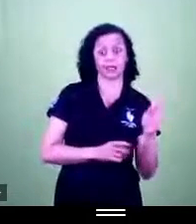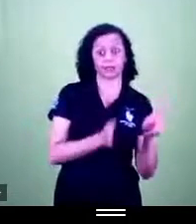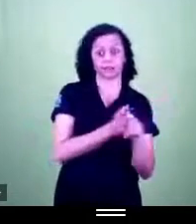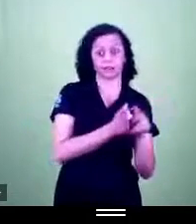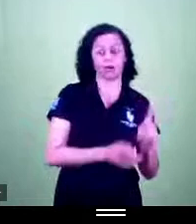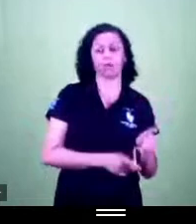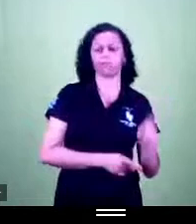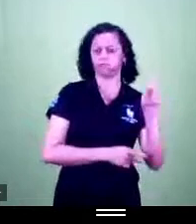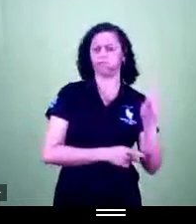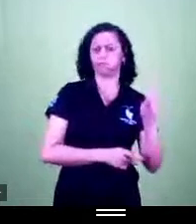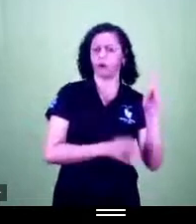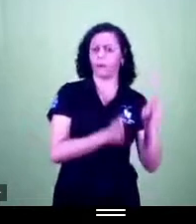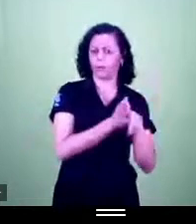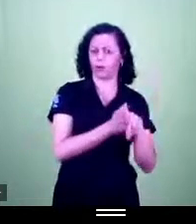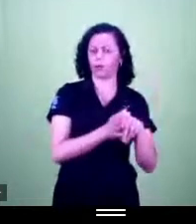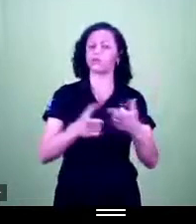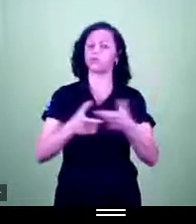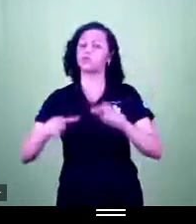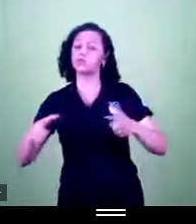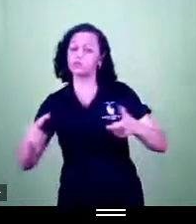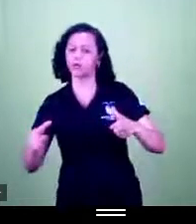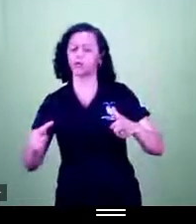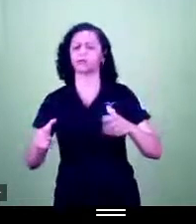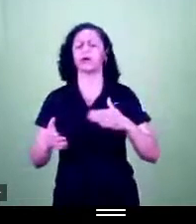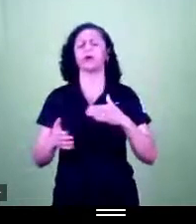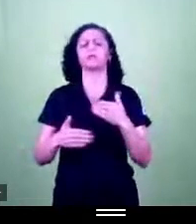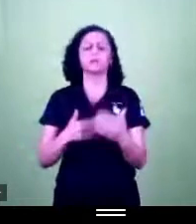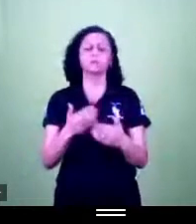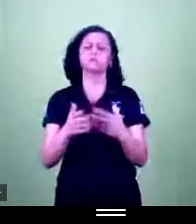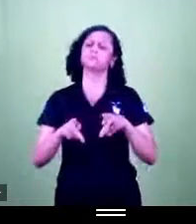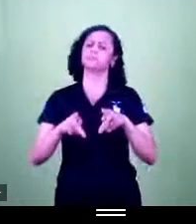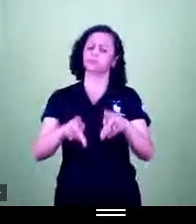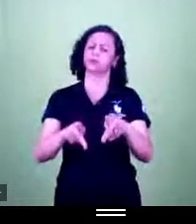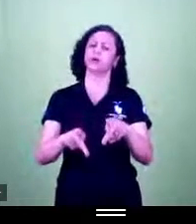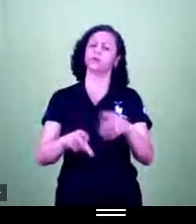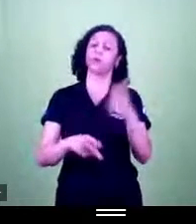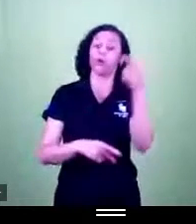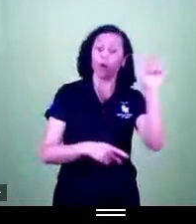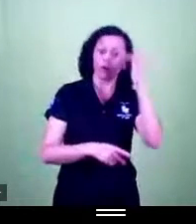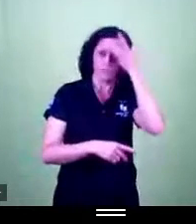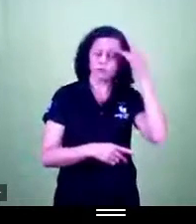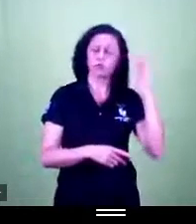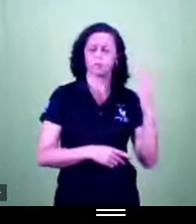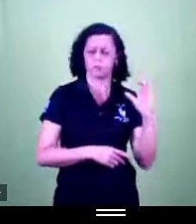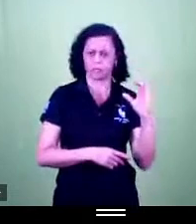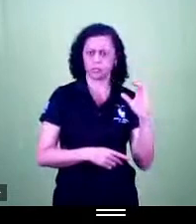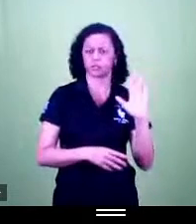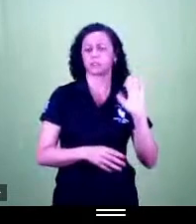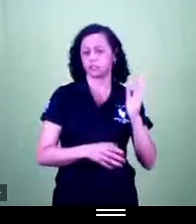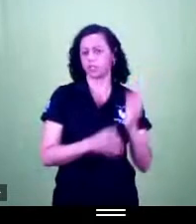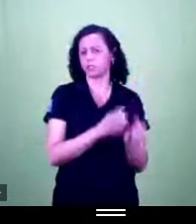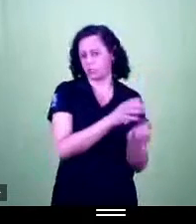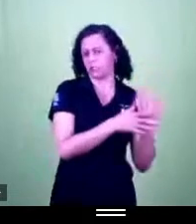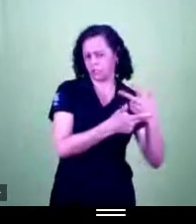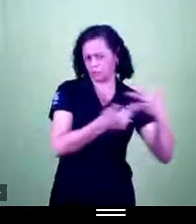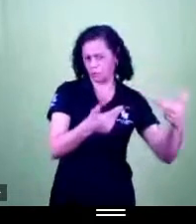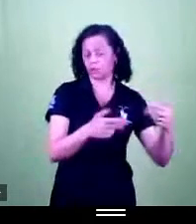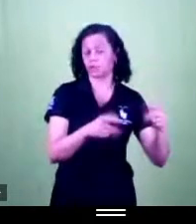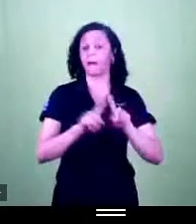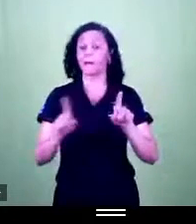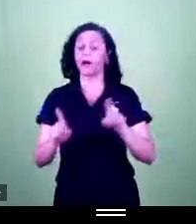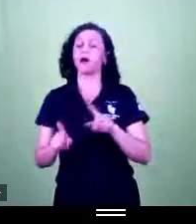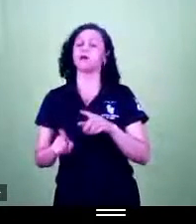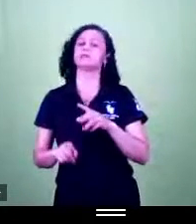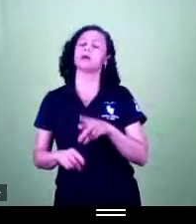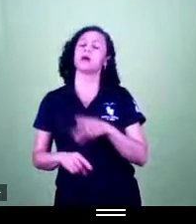sido iniciados por outros cientistas que nós já vimos, né? E ele, com isso, ele conseguiu concluir, chegar à